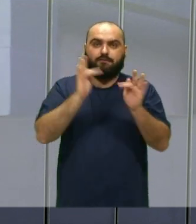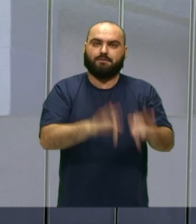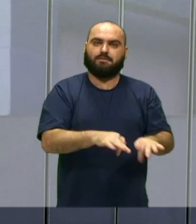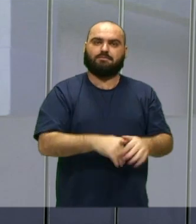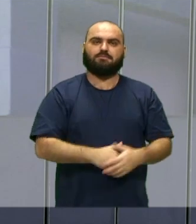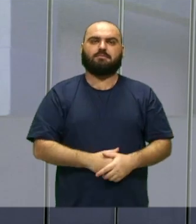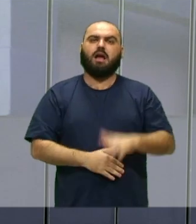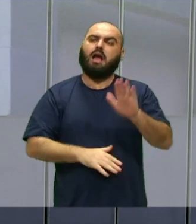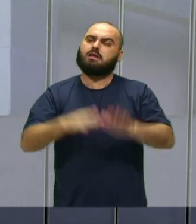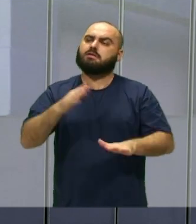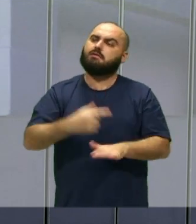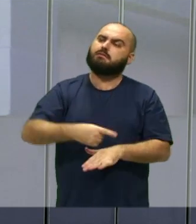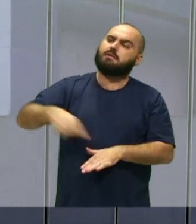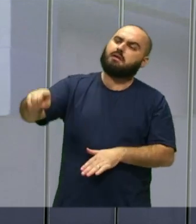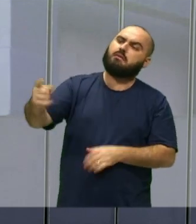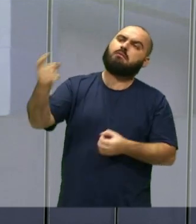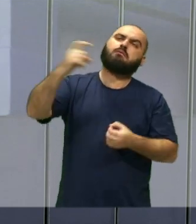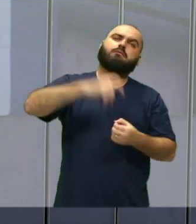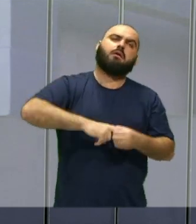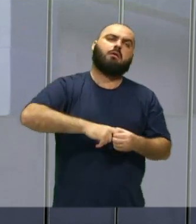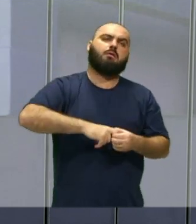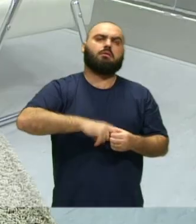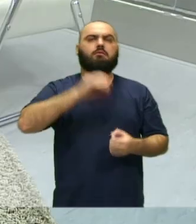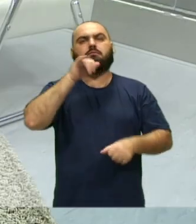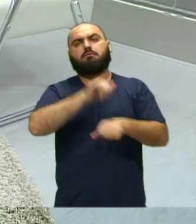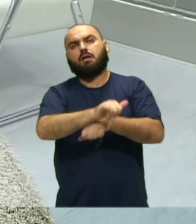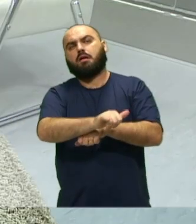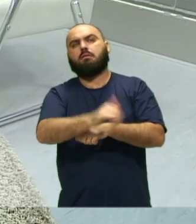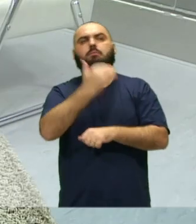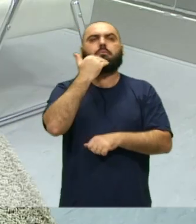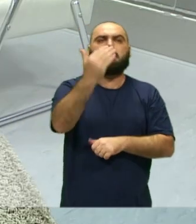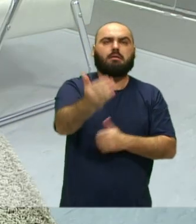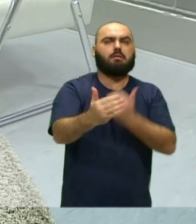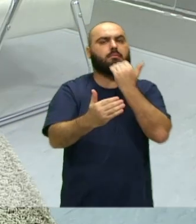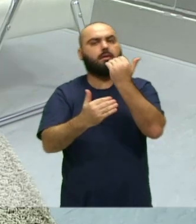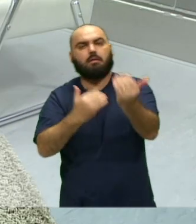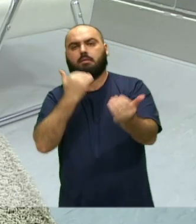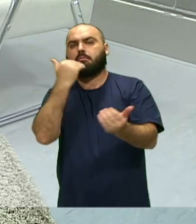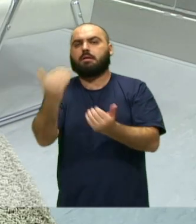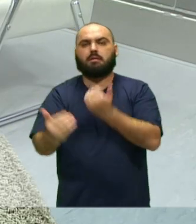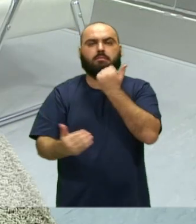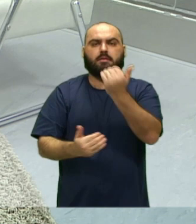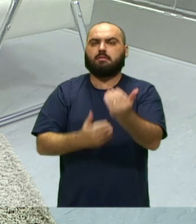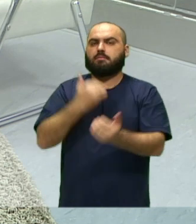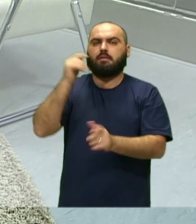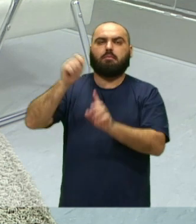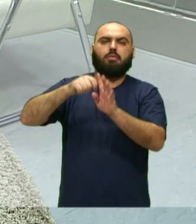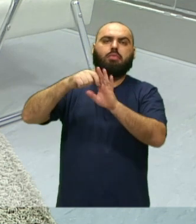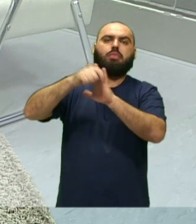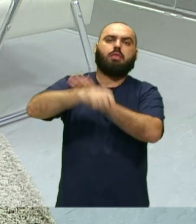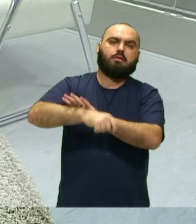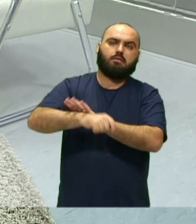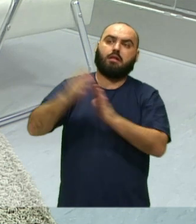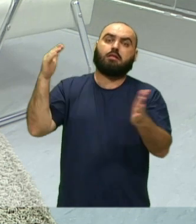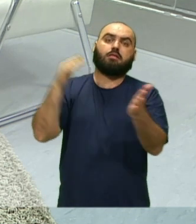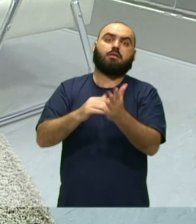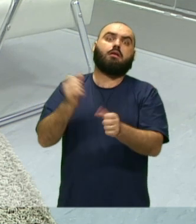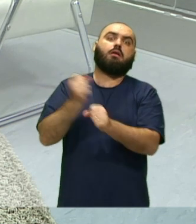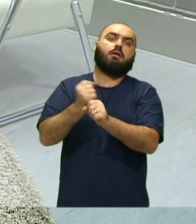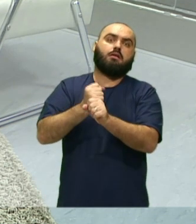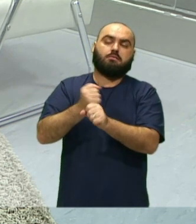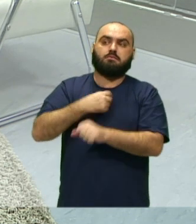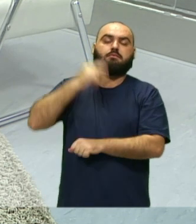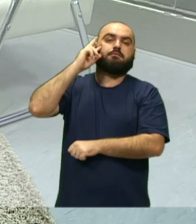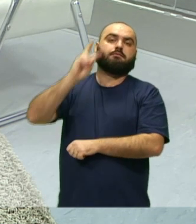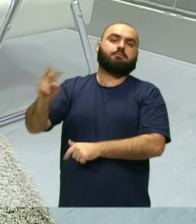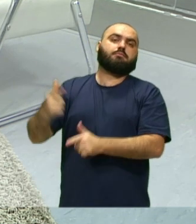Às vezes eles vão, daí ficam de volta, daí não vendem, eles vão pedindo na solicitação, e assim passam-se meses, até anos eu consegui pegar